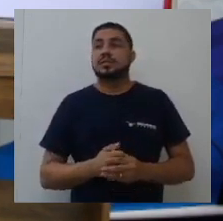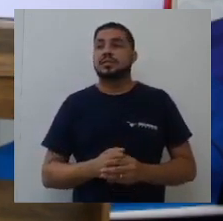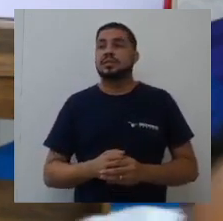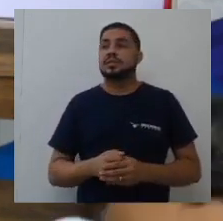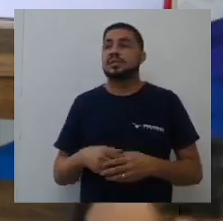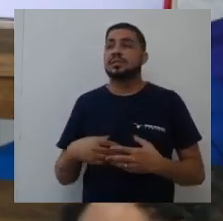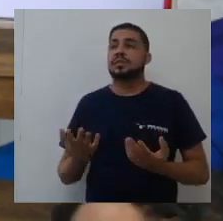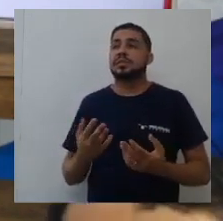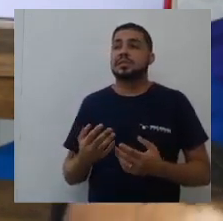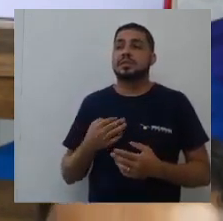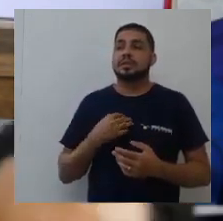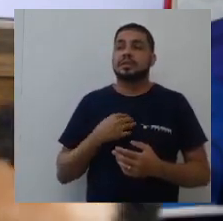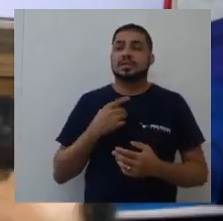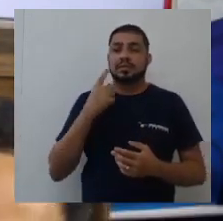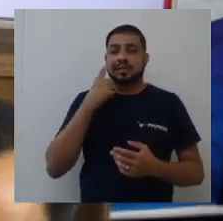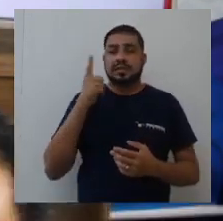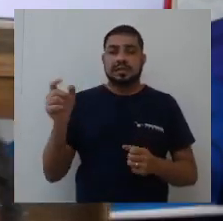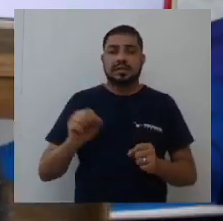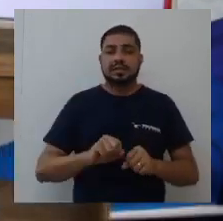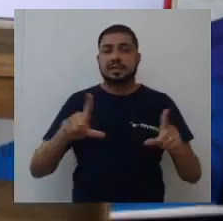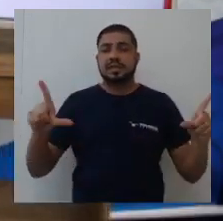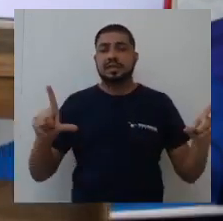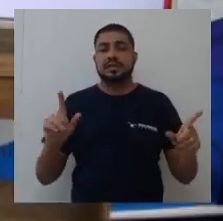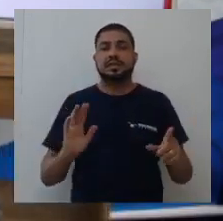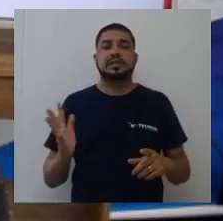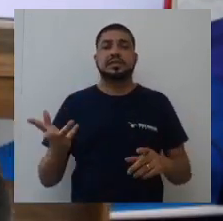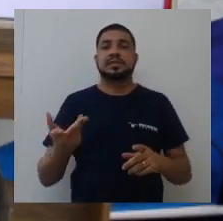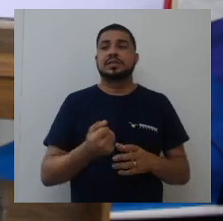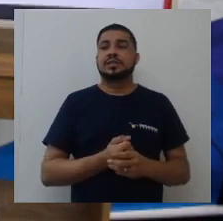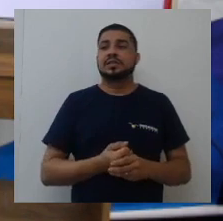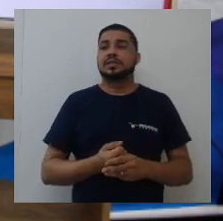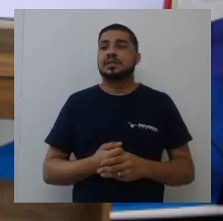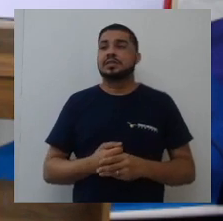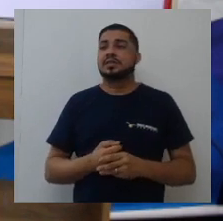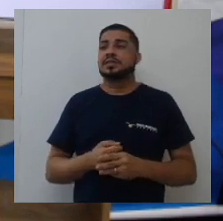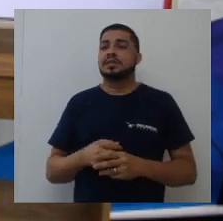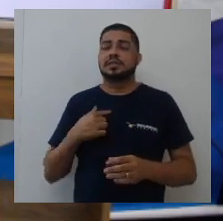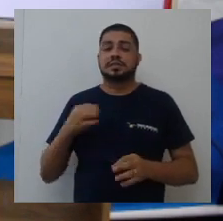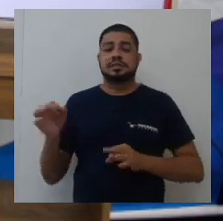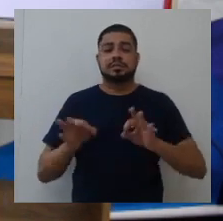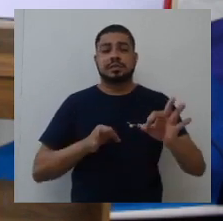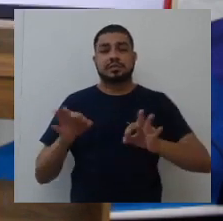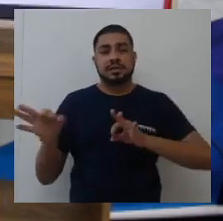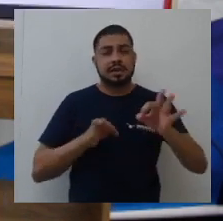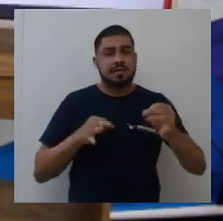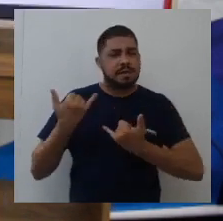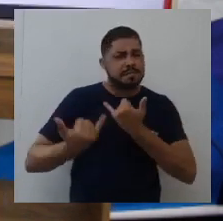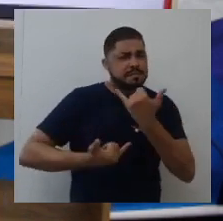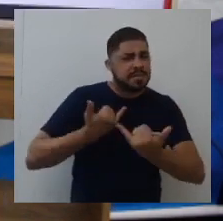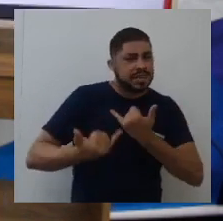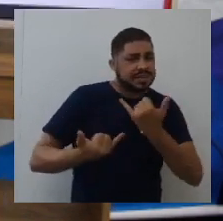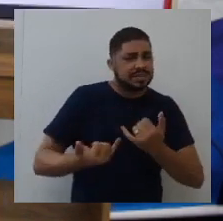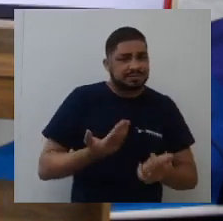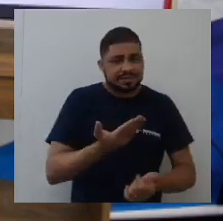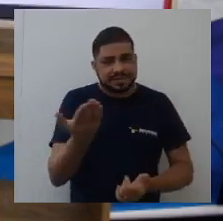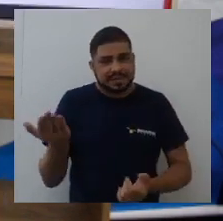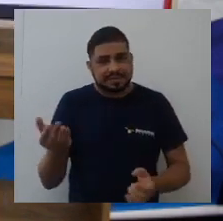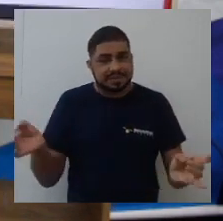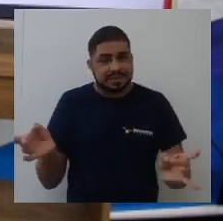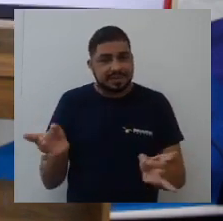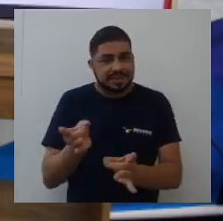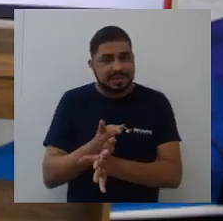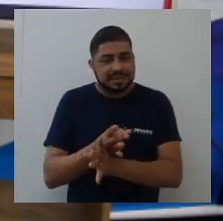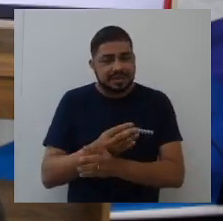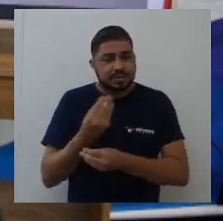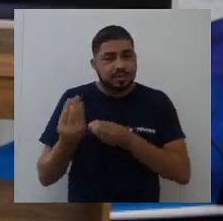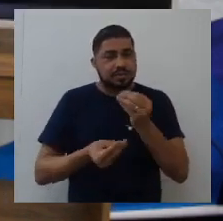isso. Enquanto eu vou aqui, ó, bota na tela geral do computador e eu vou aqui preparar uma brincadeira para vocês, para a gente encerrar.